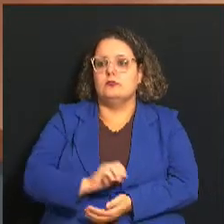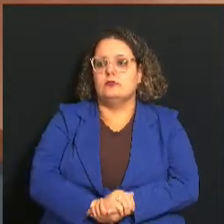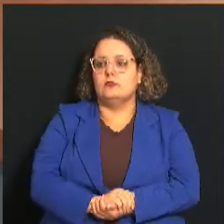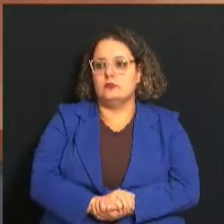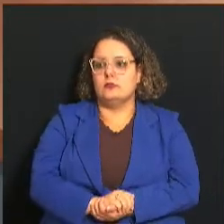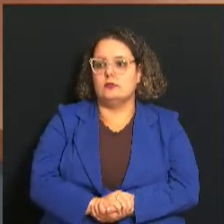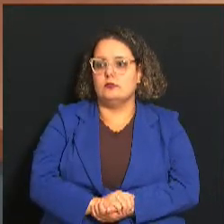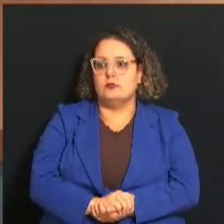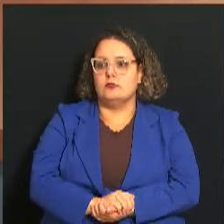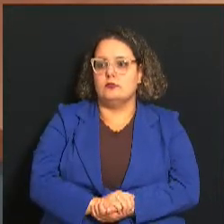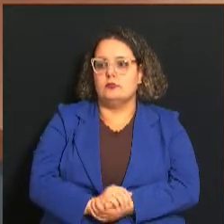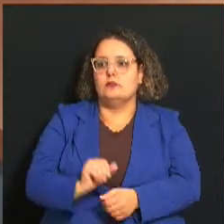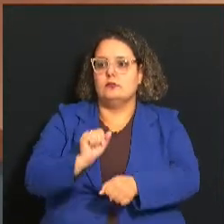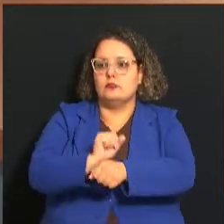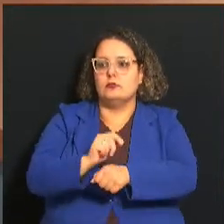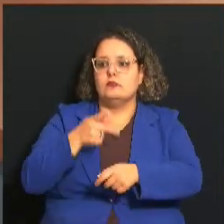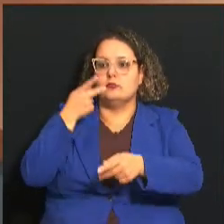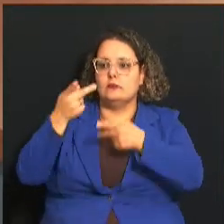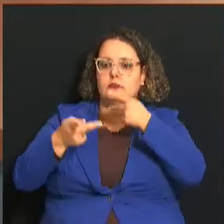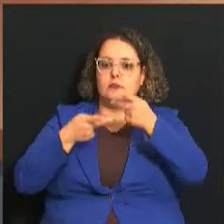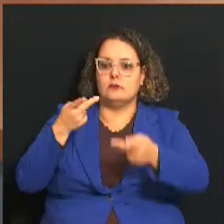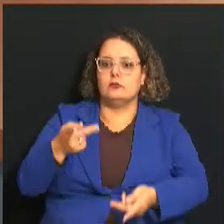ela falar, daí eu já...